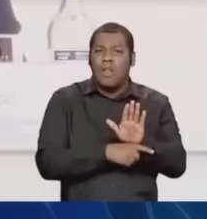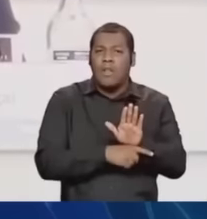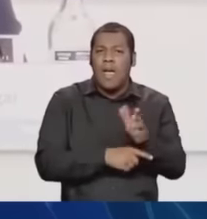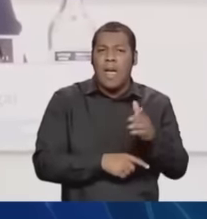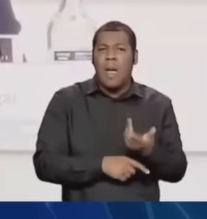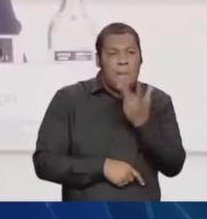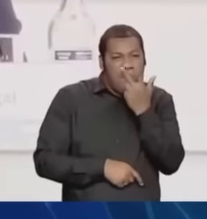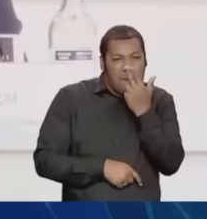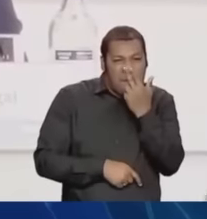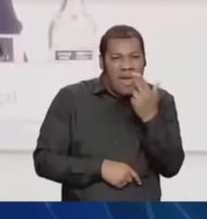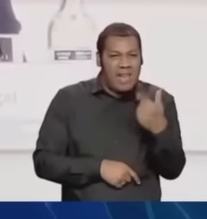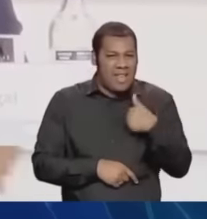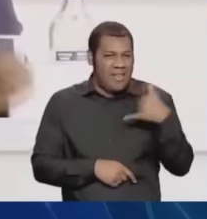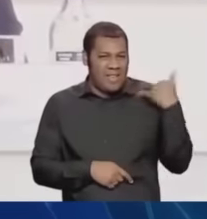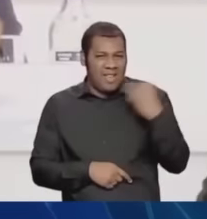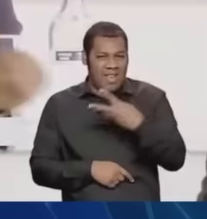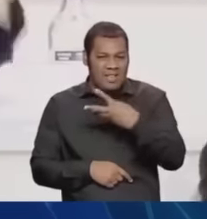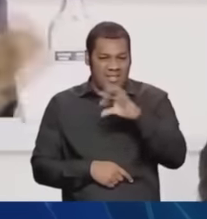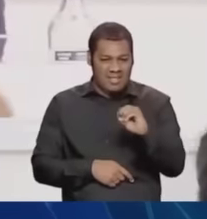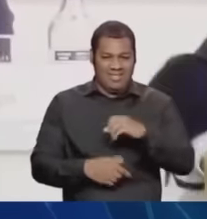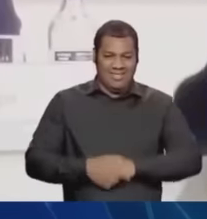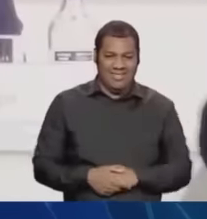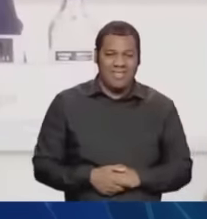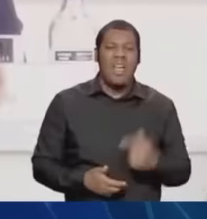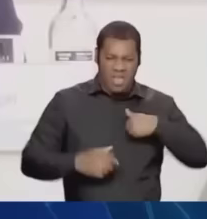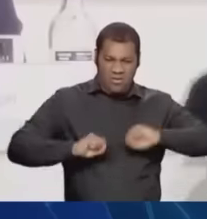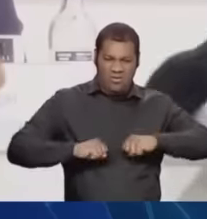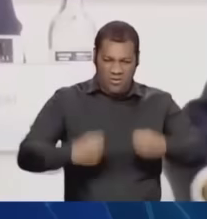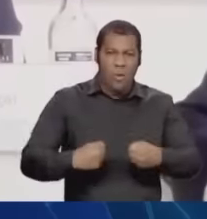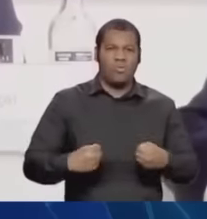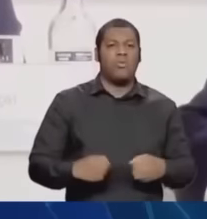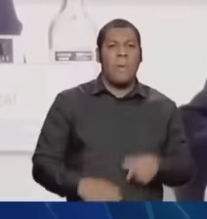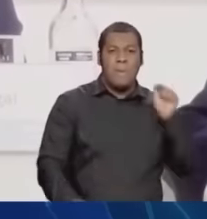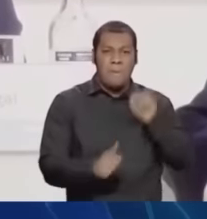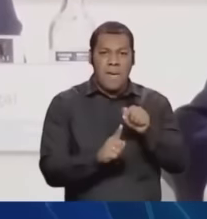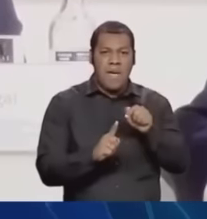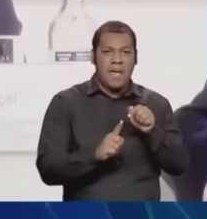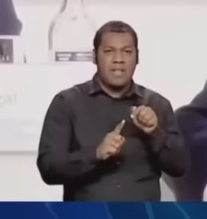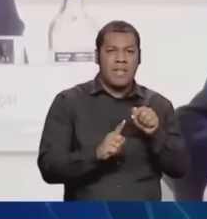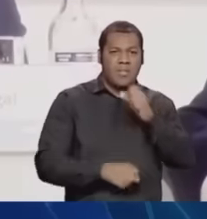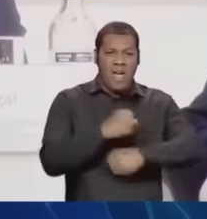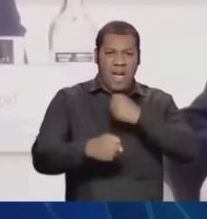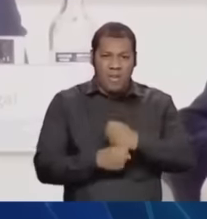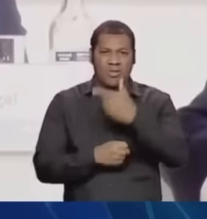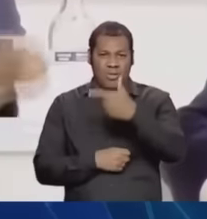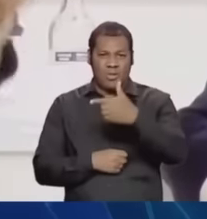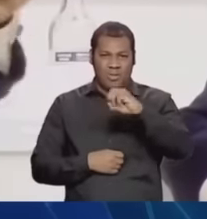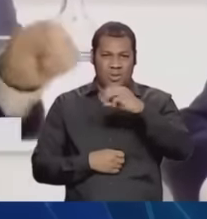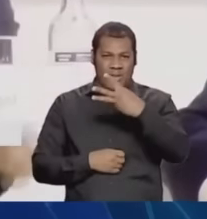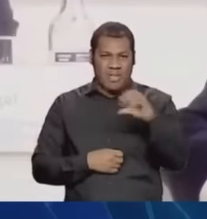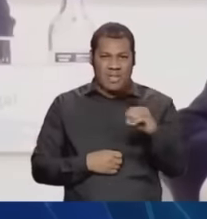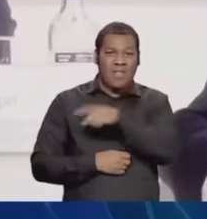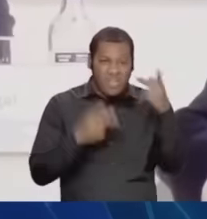idade. E vou entregar, meu caro Olavo Schultz, vou entregar. Em 2030, vou convidar vocês para ir na Amazônia, sabe,